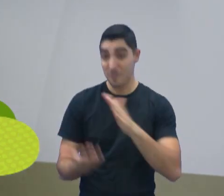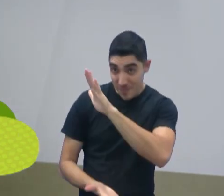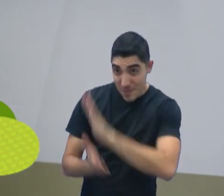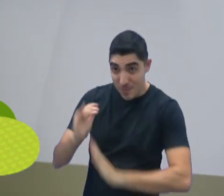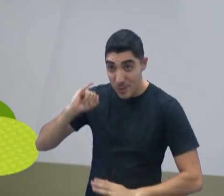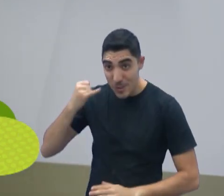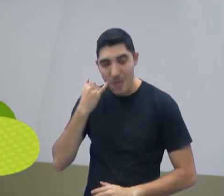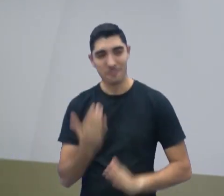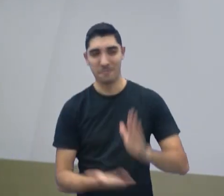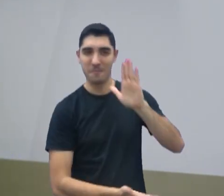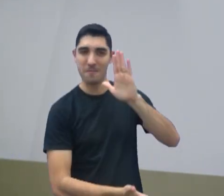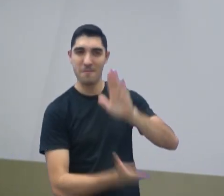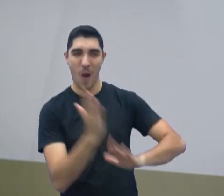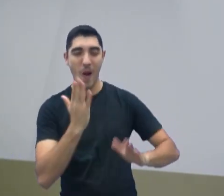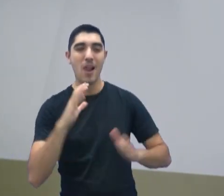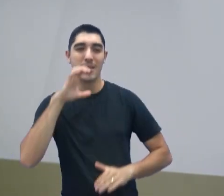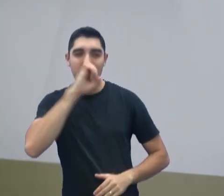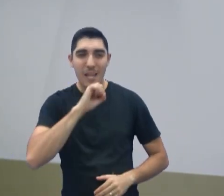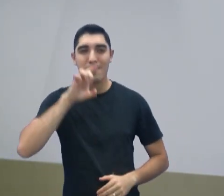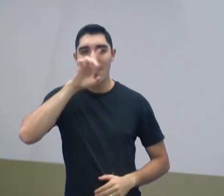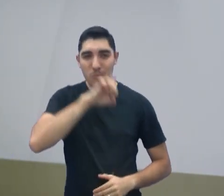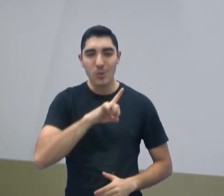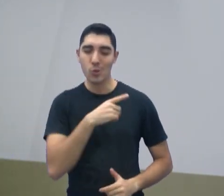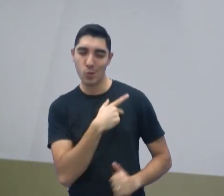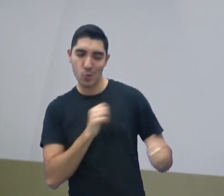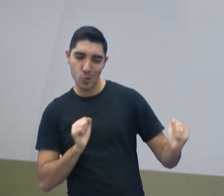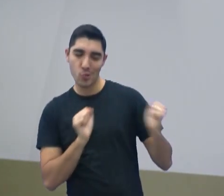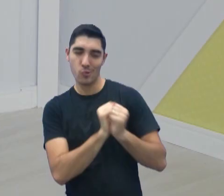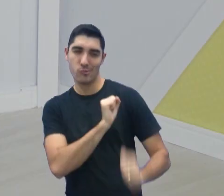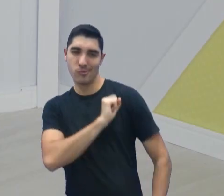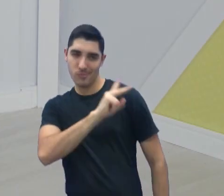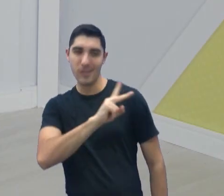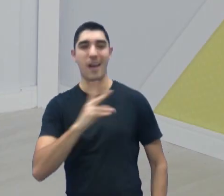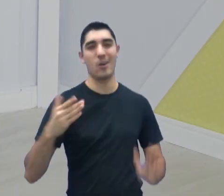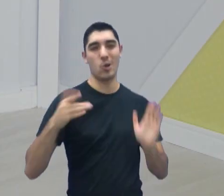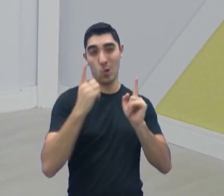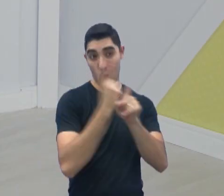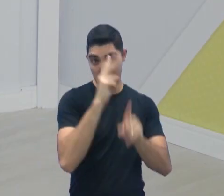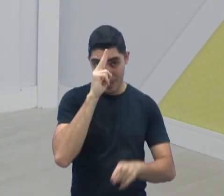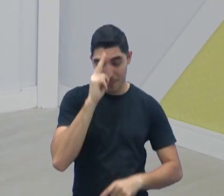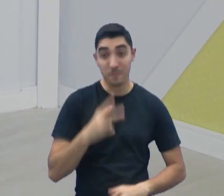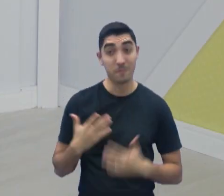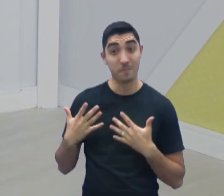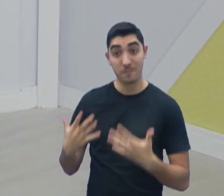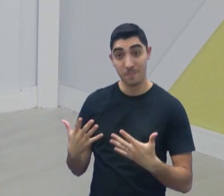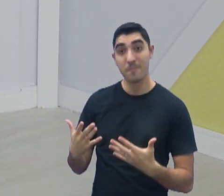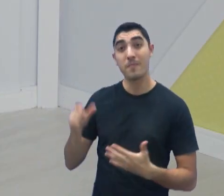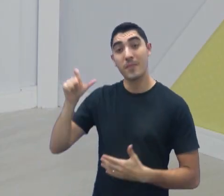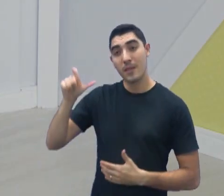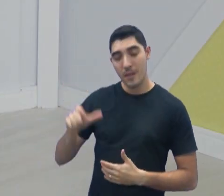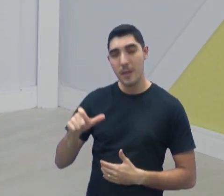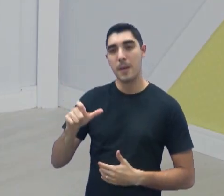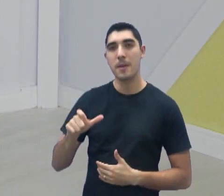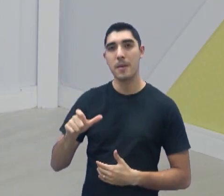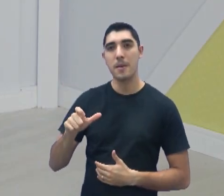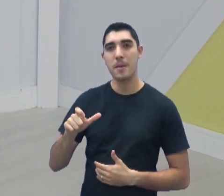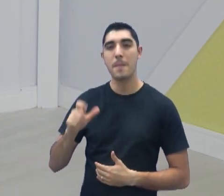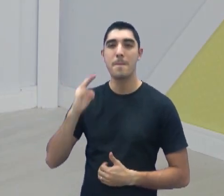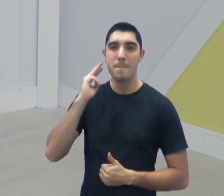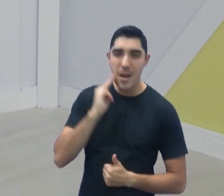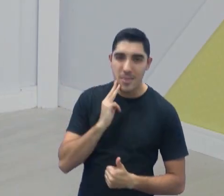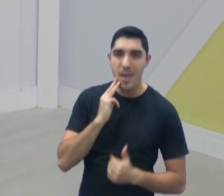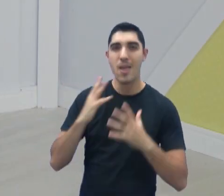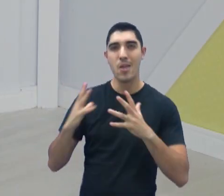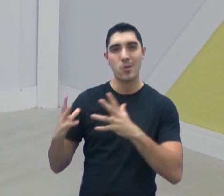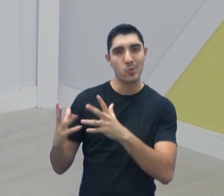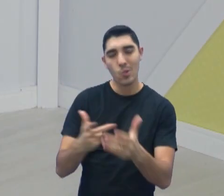Vambora, Vieira. Vamos pro fim de semana. Tamo junto e até segunda-feira. Muito bem. Matheus, grande abraço pra você, pra todo mundo que acompanha o